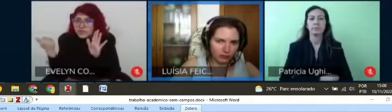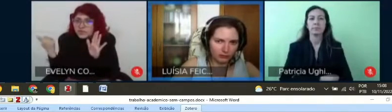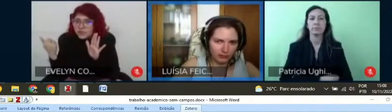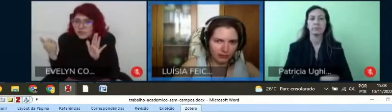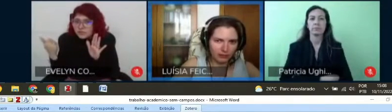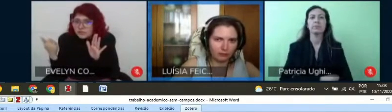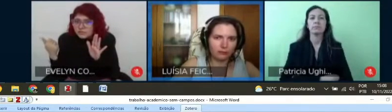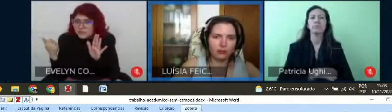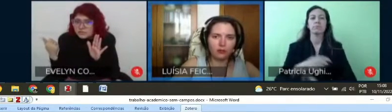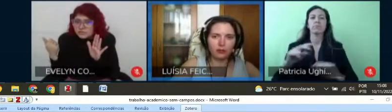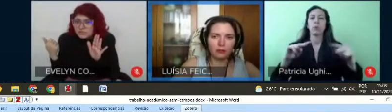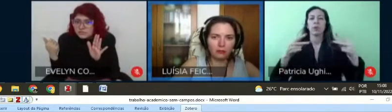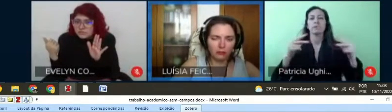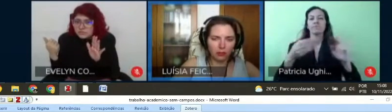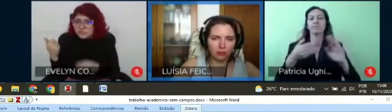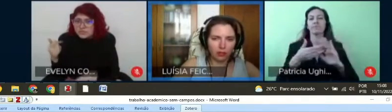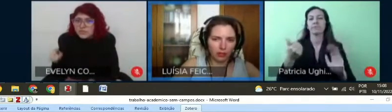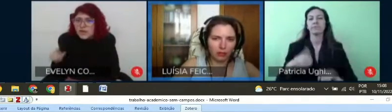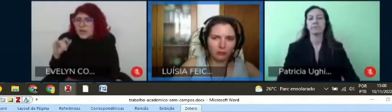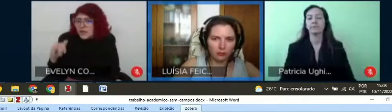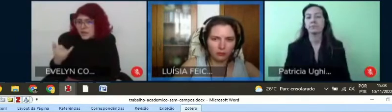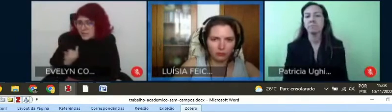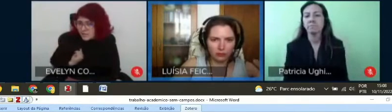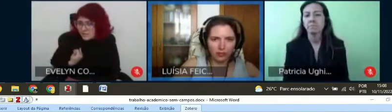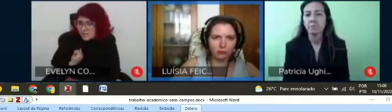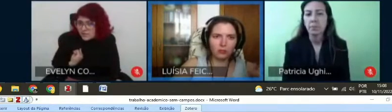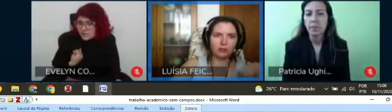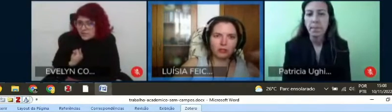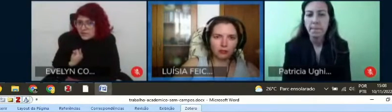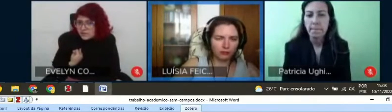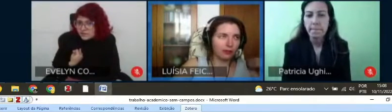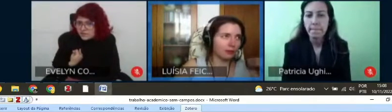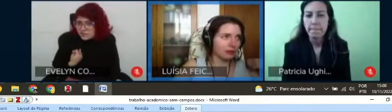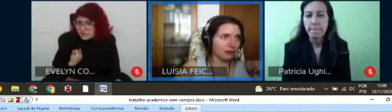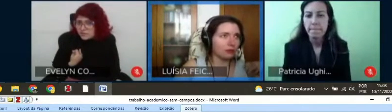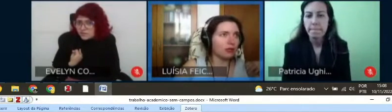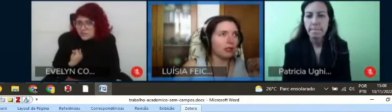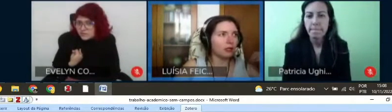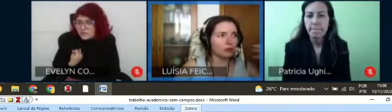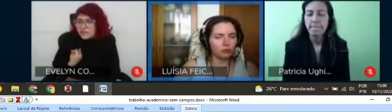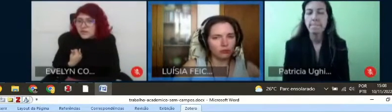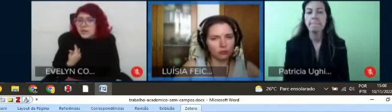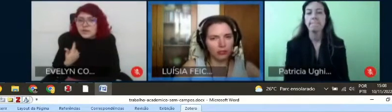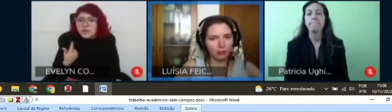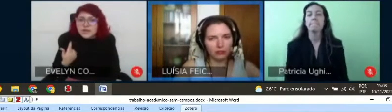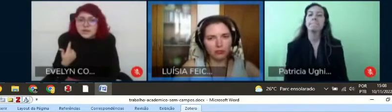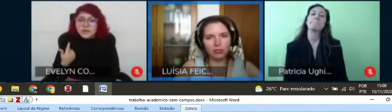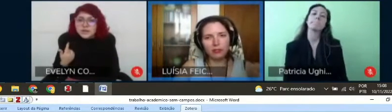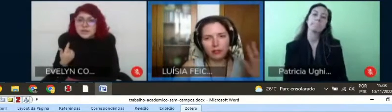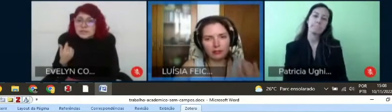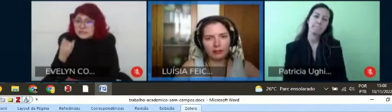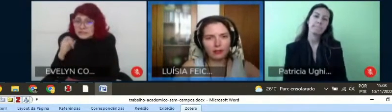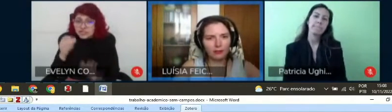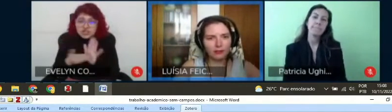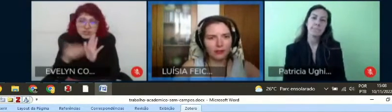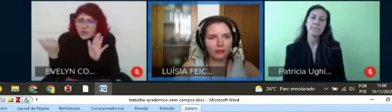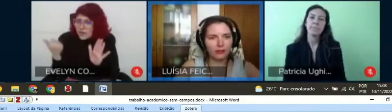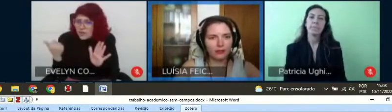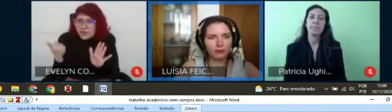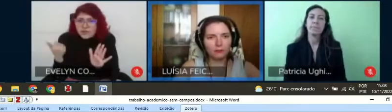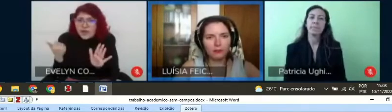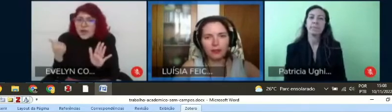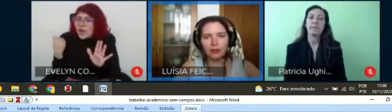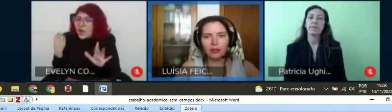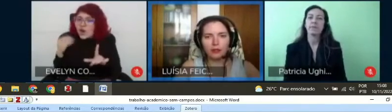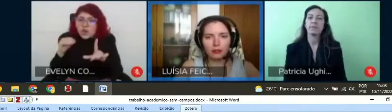não tem como desfazer. Então, eu dou OK, porque eu tô ciente, porque eu já salvei a versão toda arrumadinha, e essa aqui vai ser